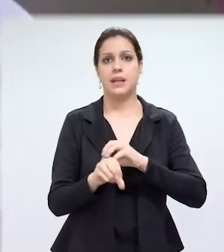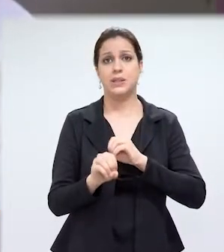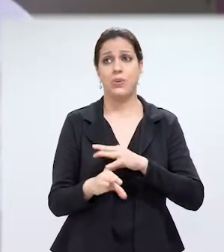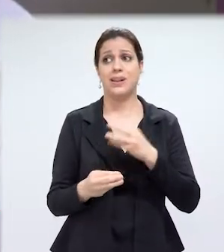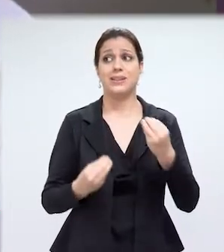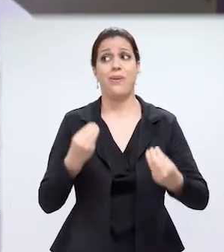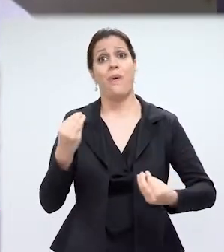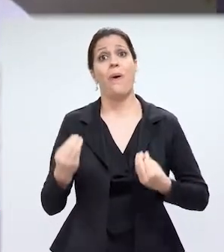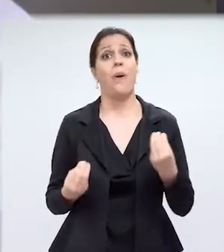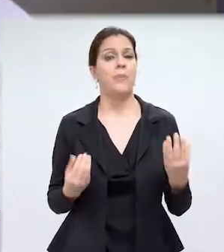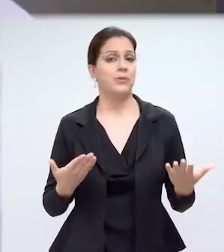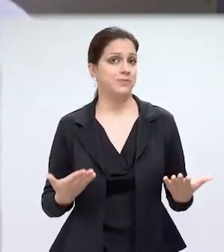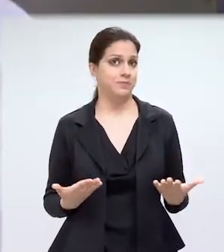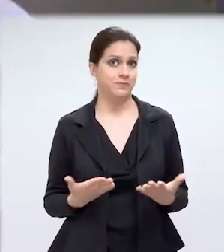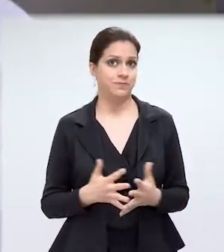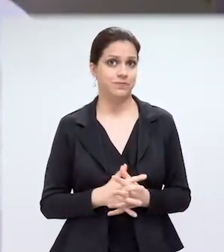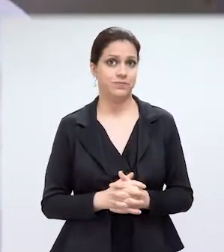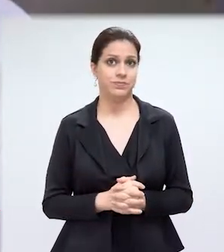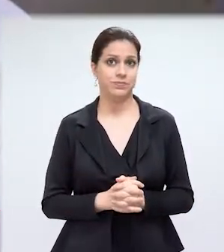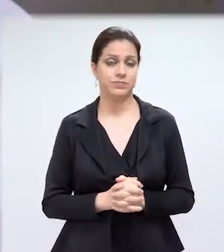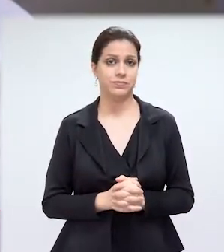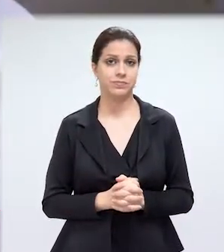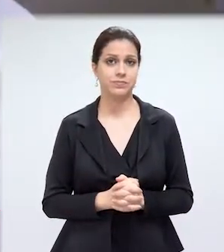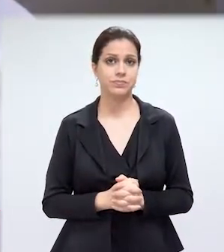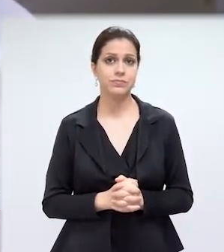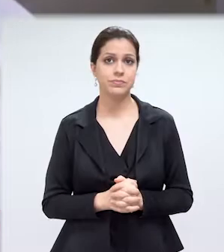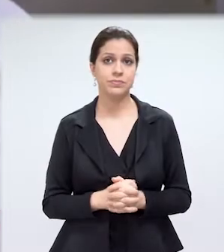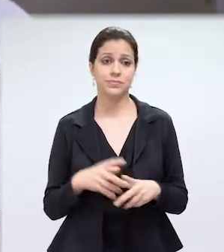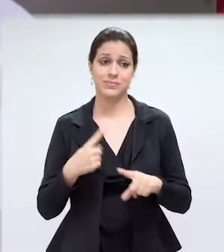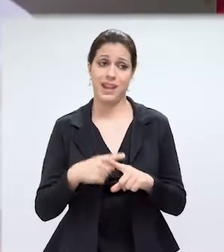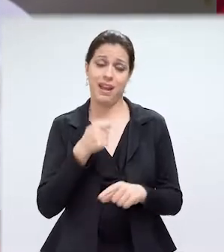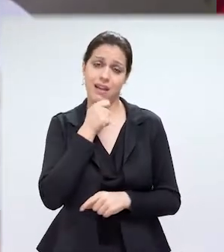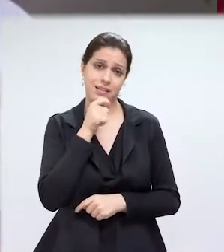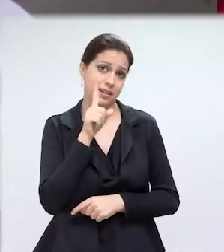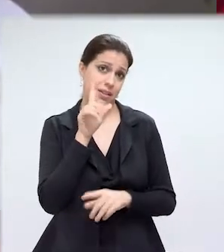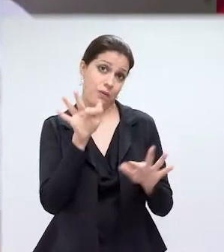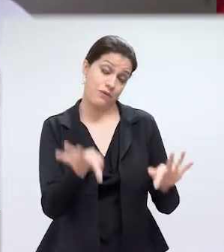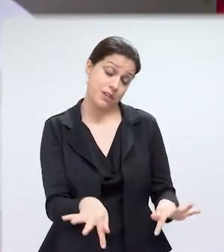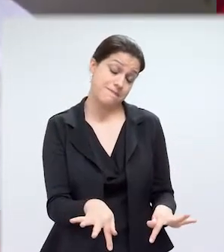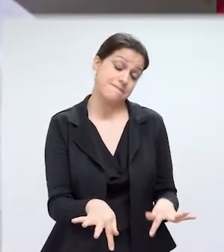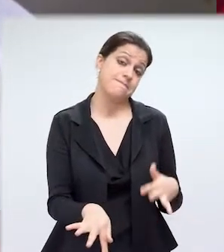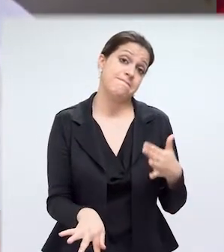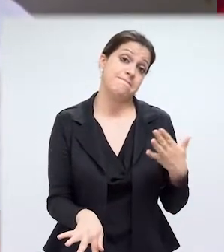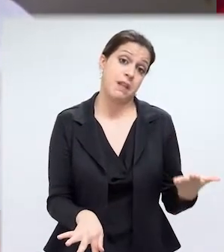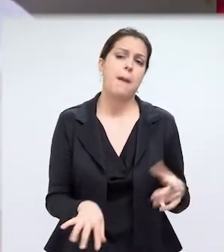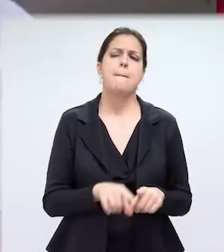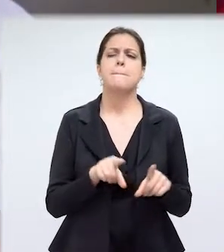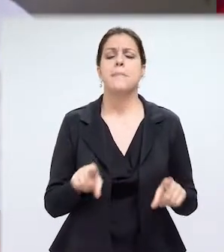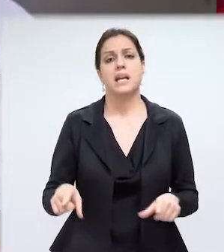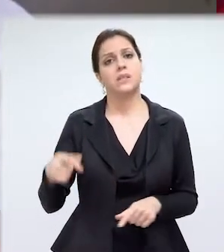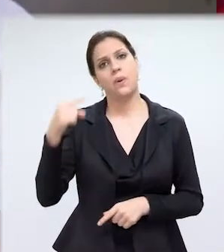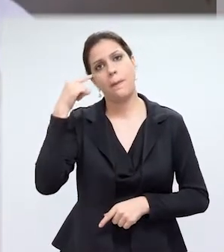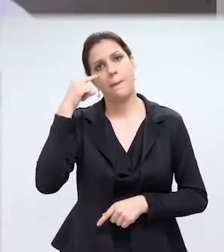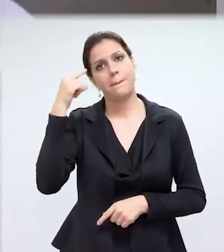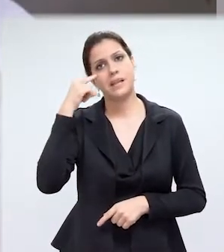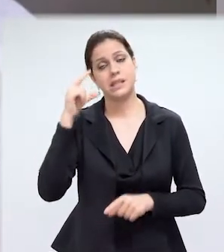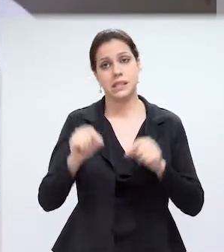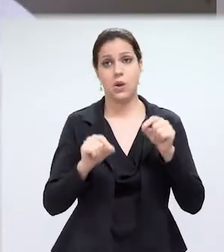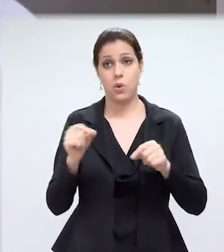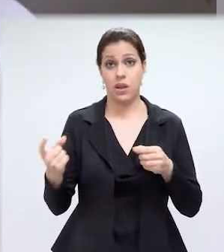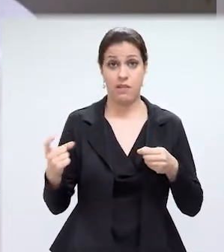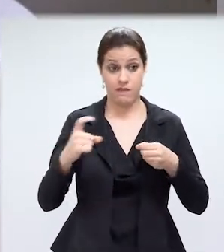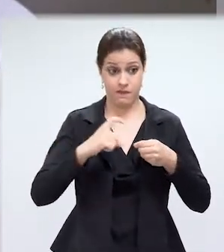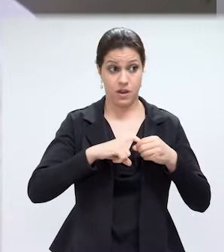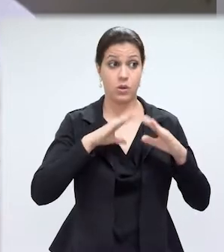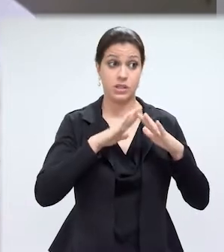que esse sistema de educação vai reagir, né, à questão da pandemia, que ainda não acabou. Mas